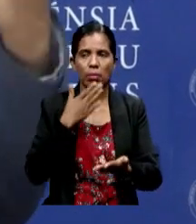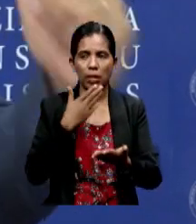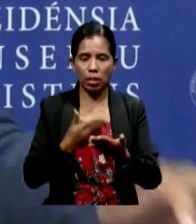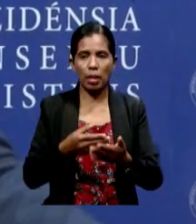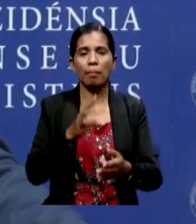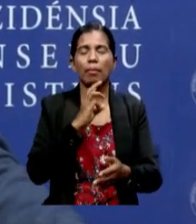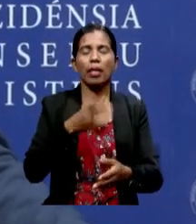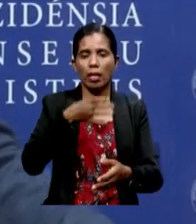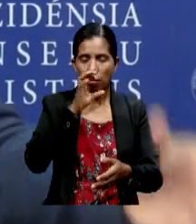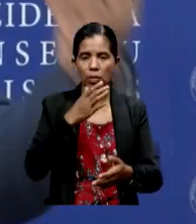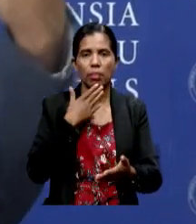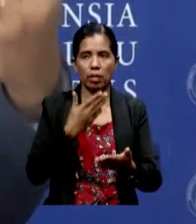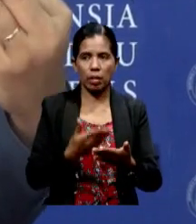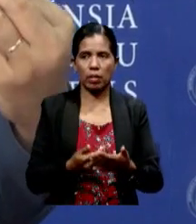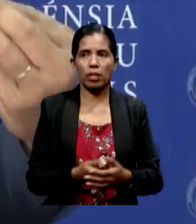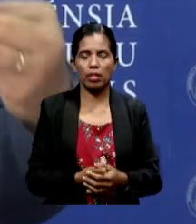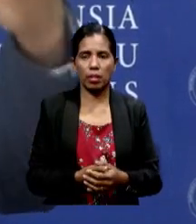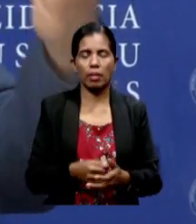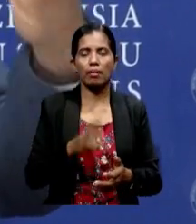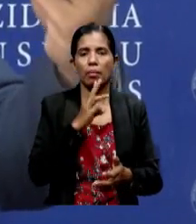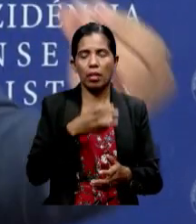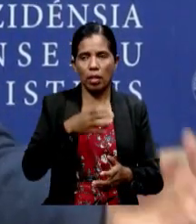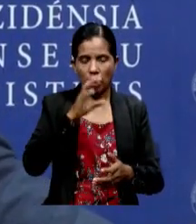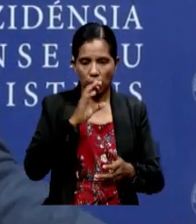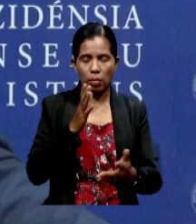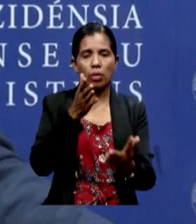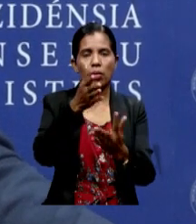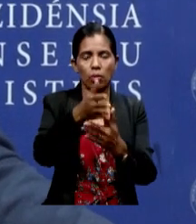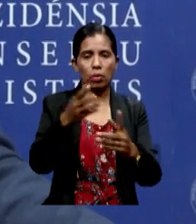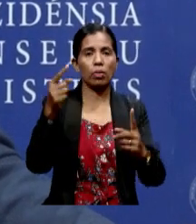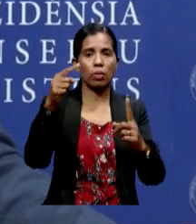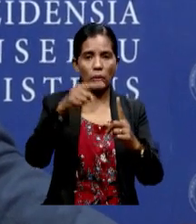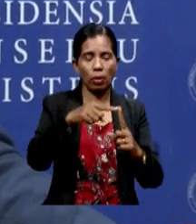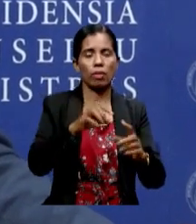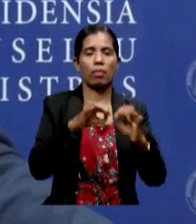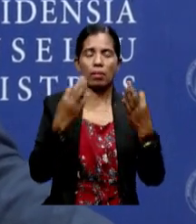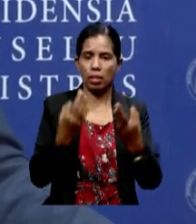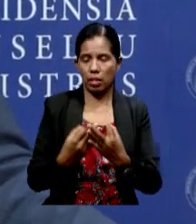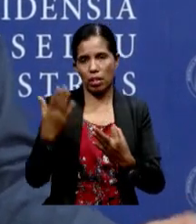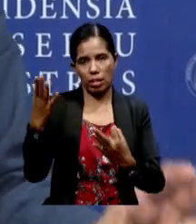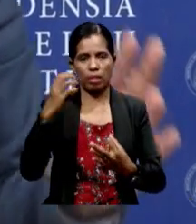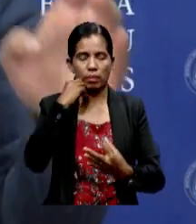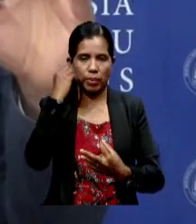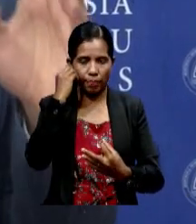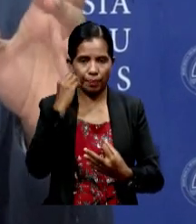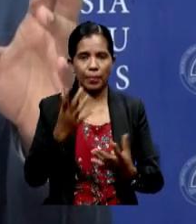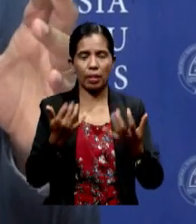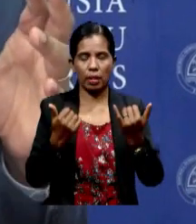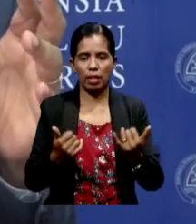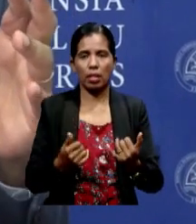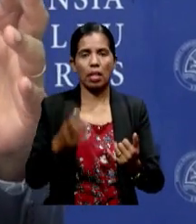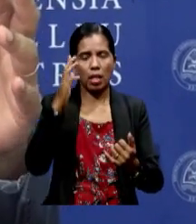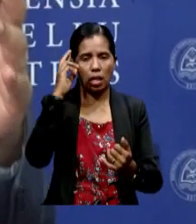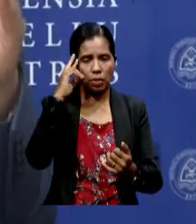vedia rio e behemo hirak ne sei va toa familia sira vidare então e de neto reflete